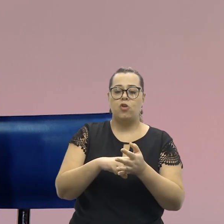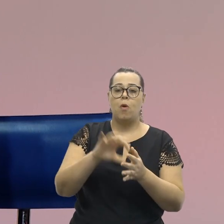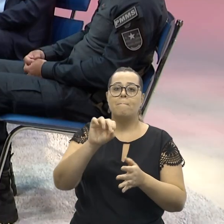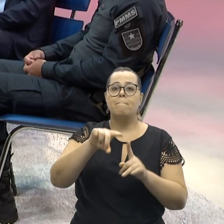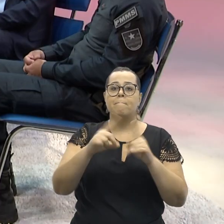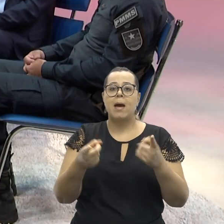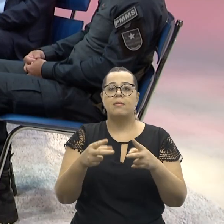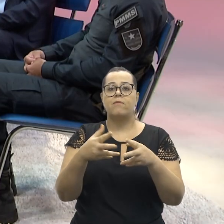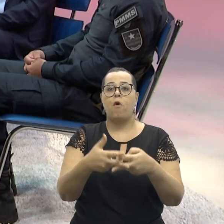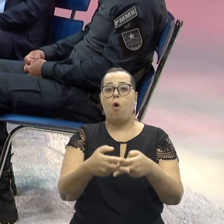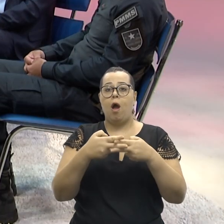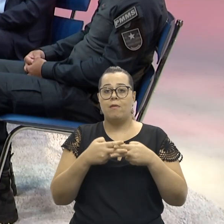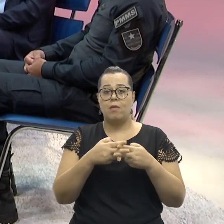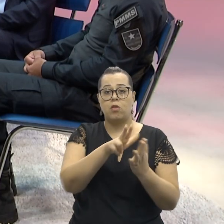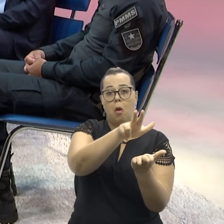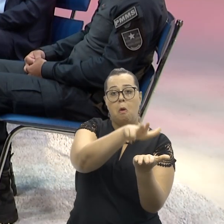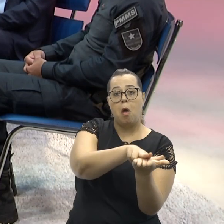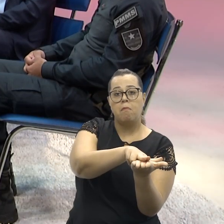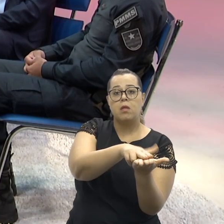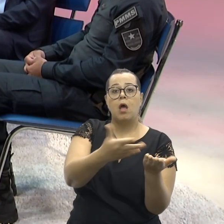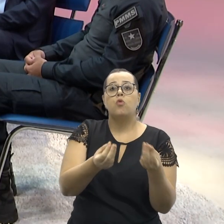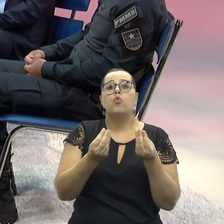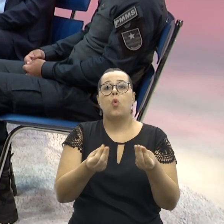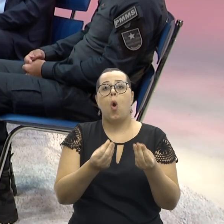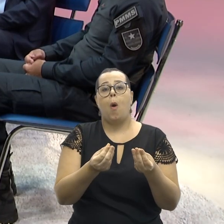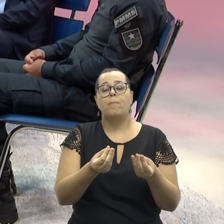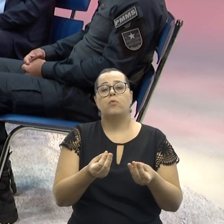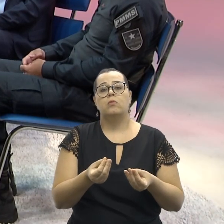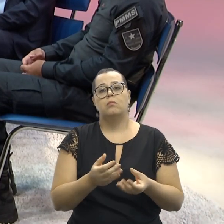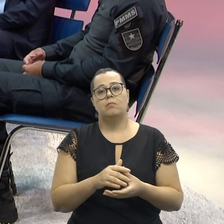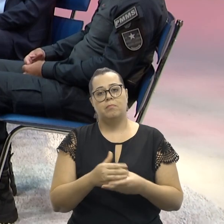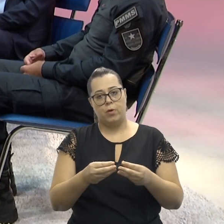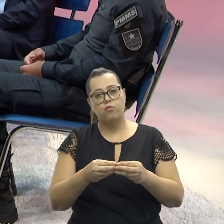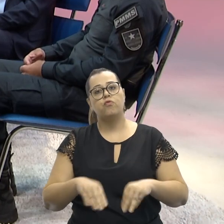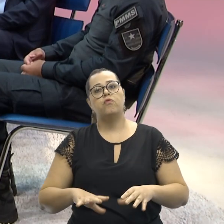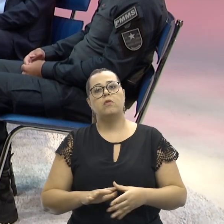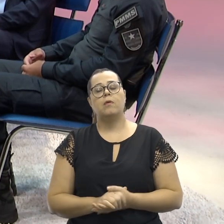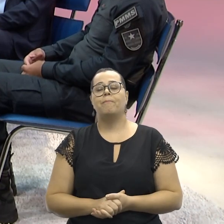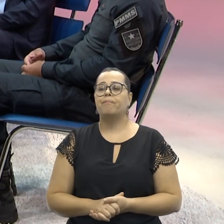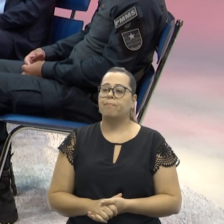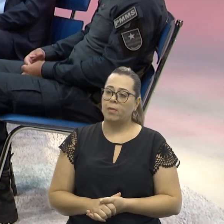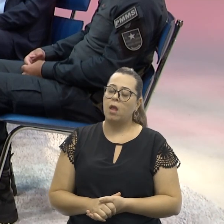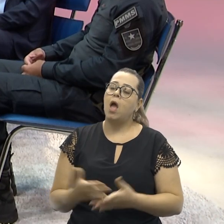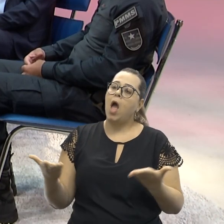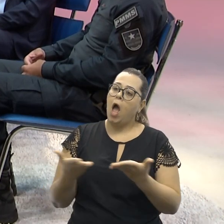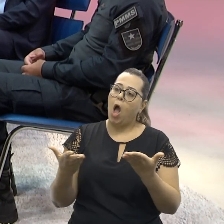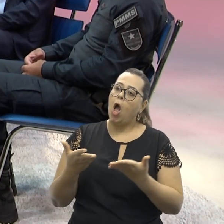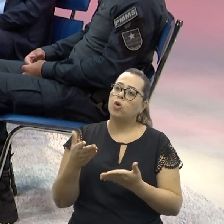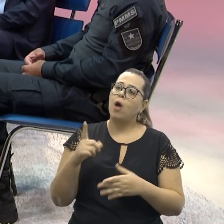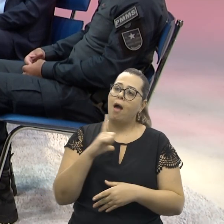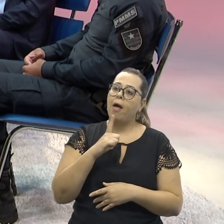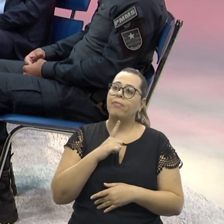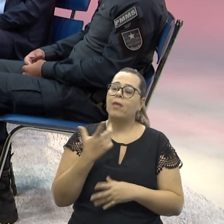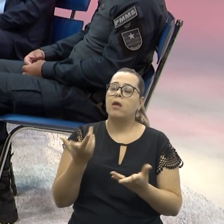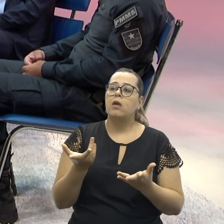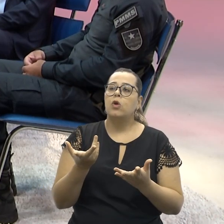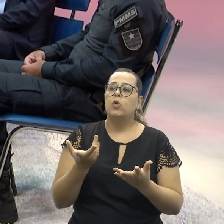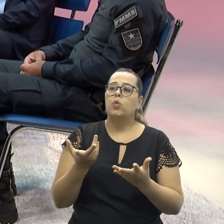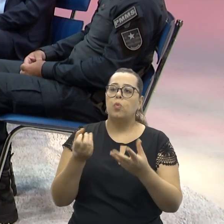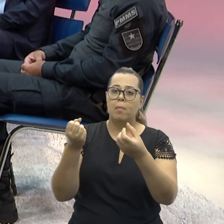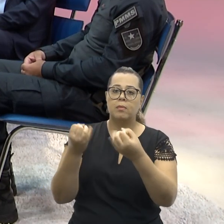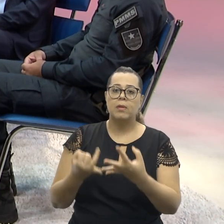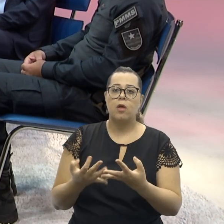isso tem um impacto muito negativo na sociedade. E agora a gente tem um recurso que você mesmo explicou, né, Coronel? Não